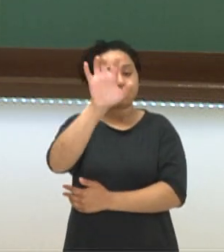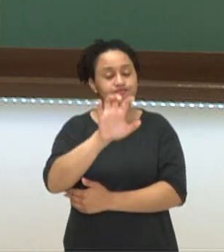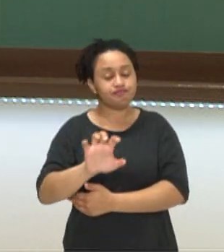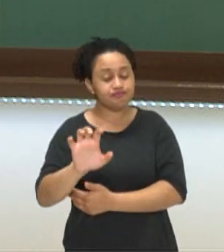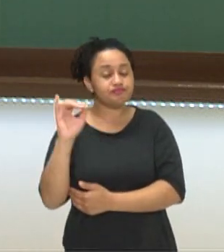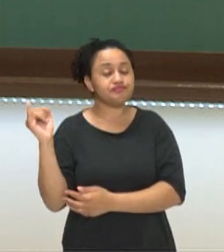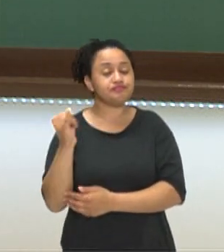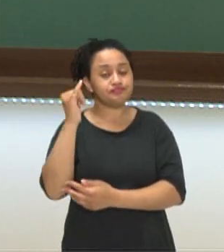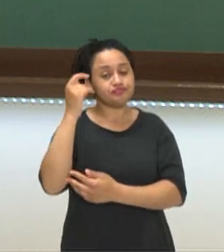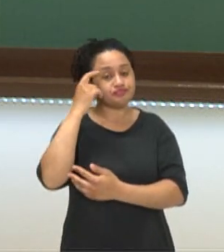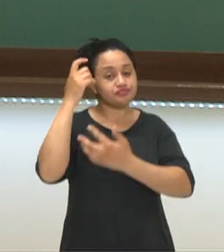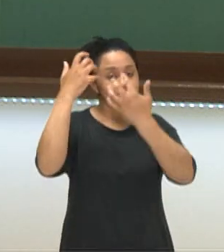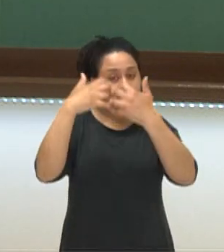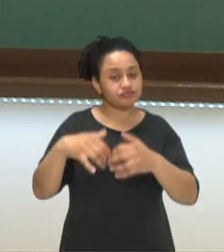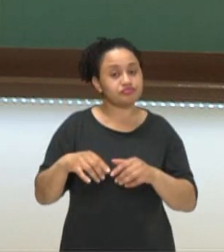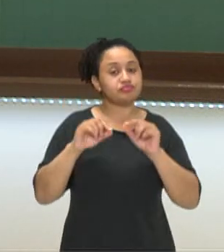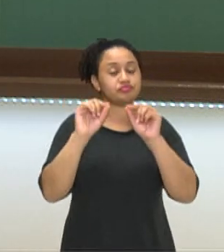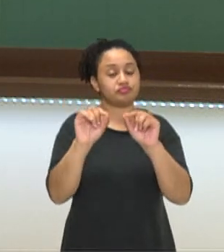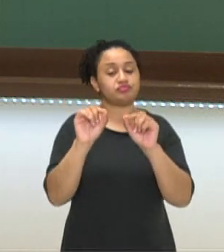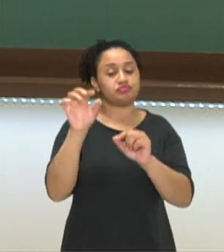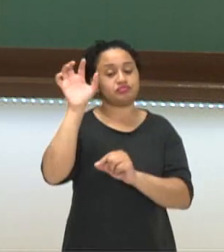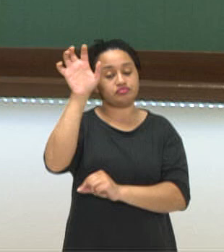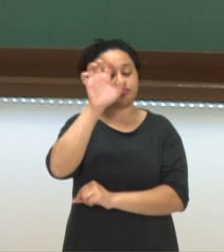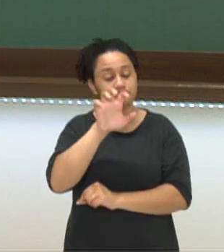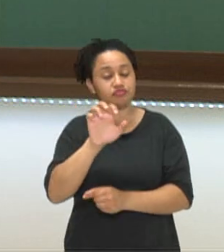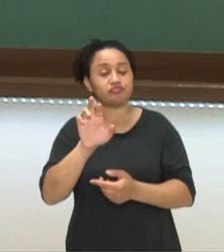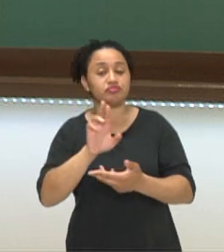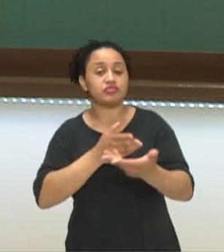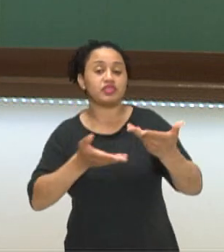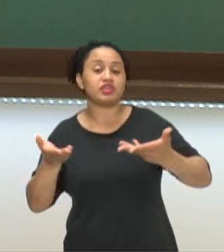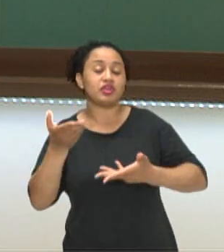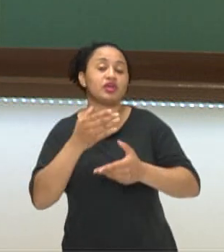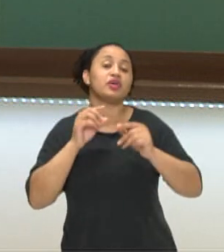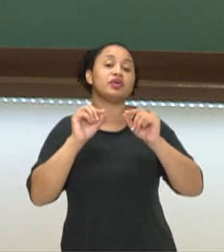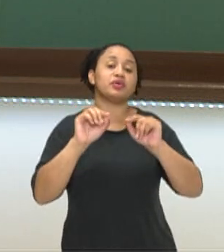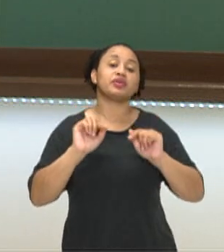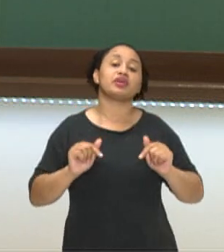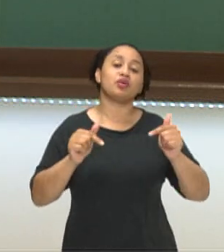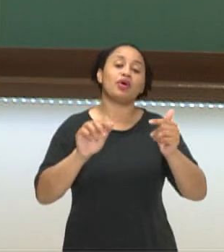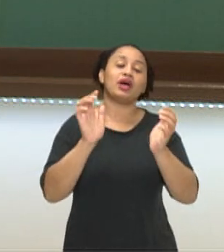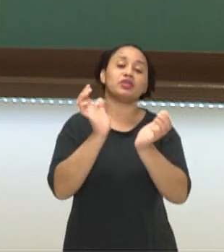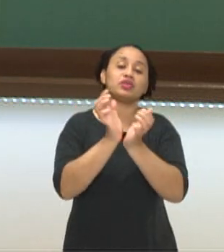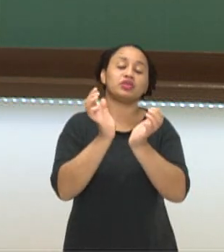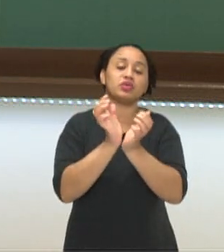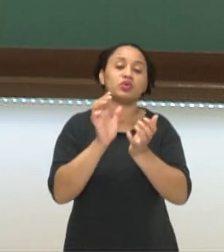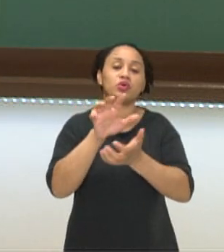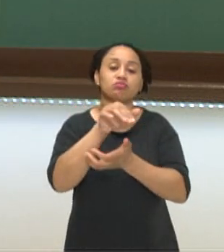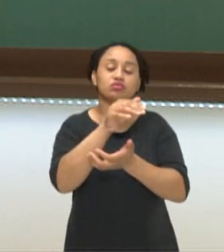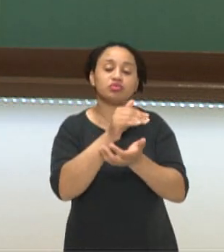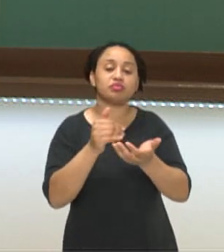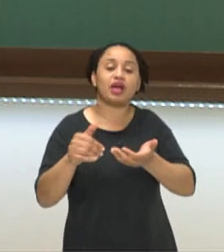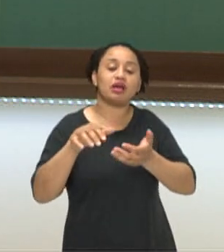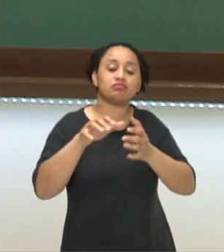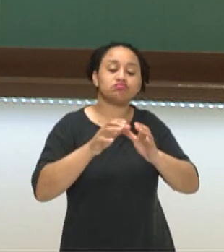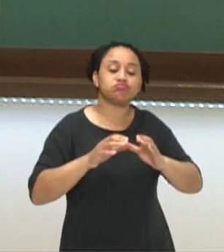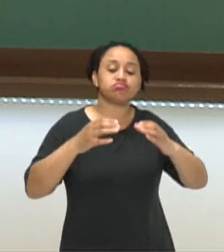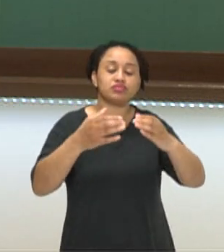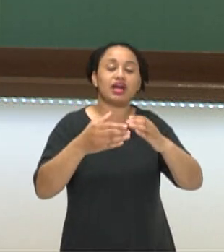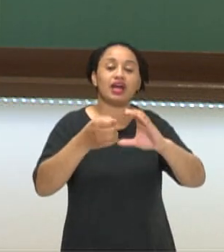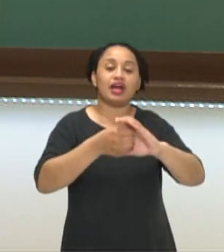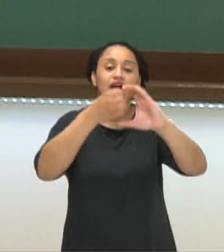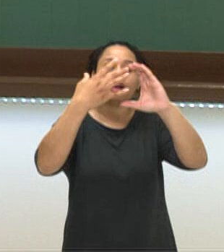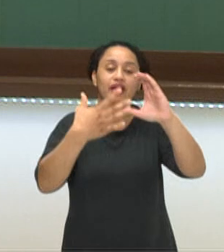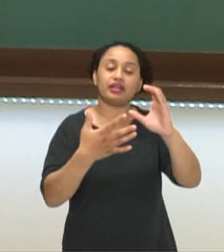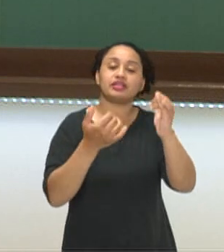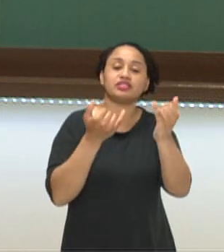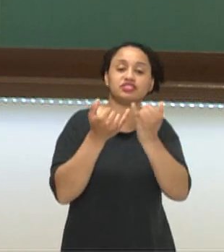importante pensarmos que regionalizar está associado ao ato de agrupar porções territoriais que apresentem